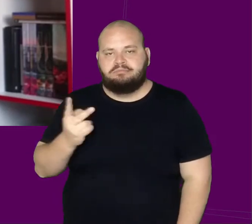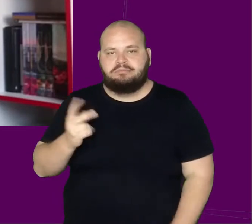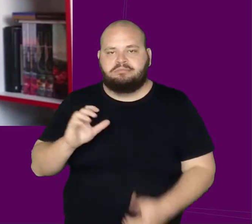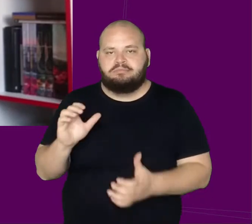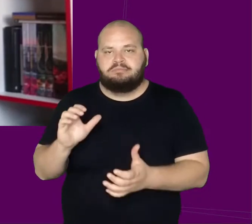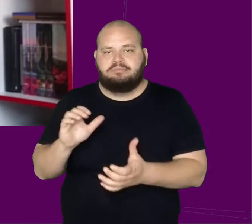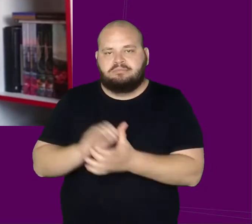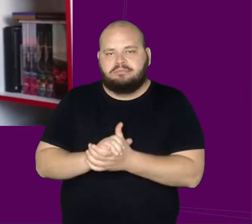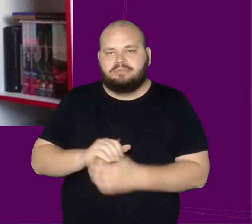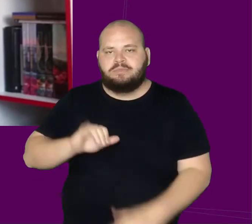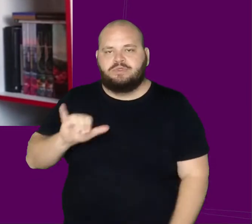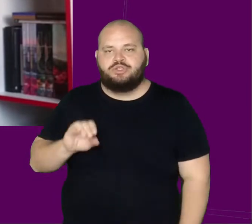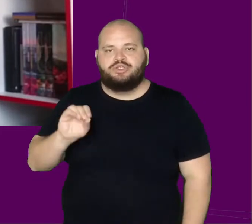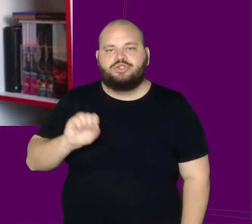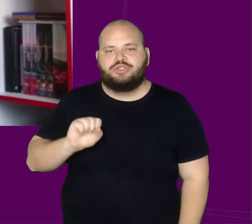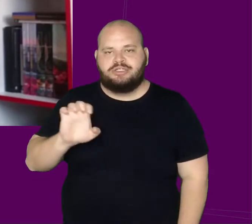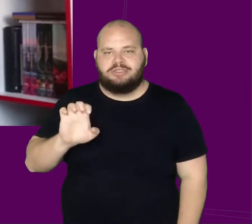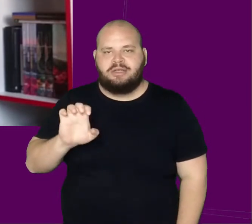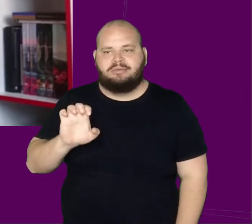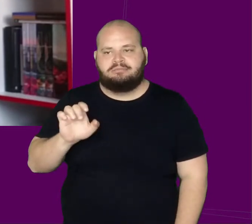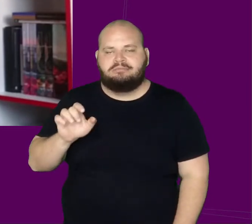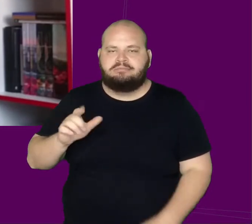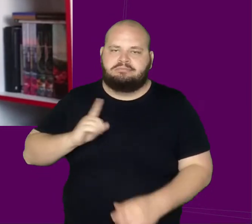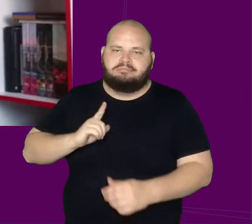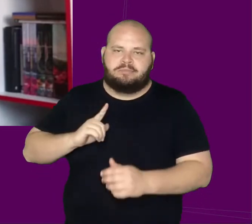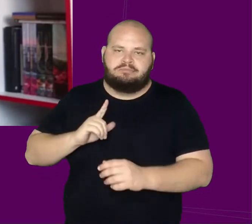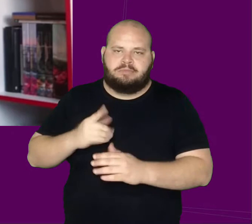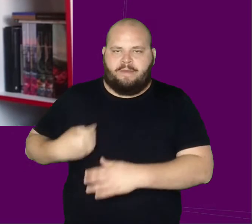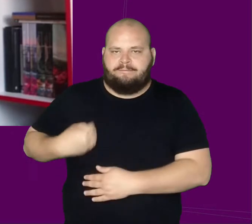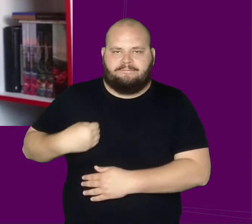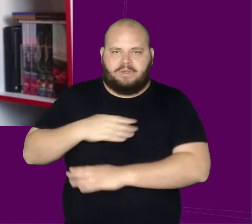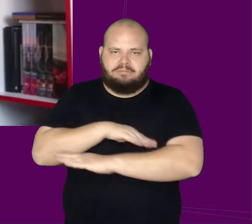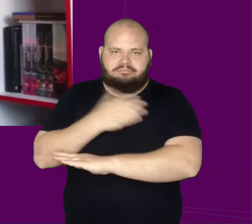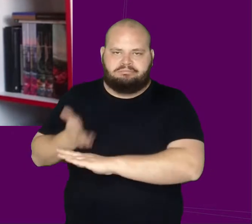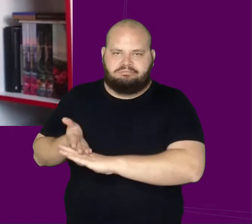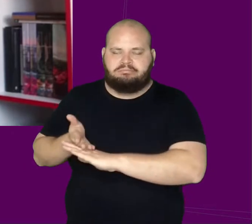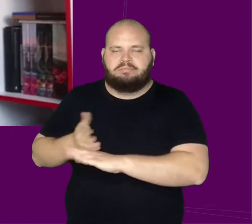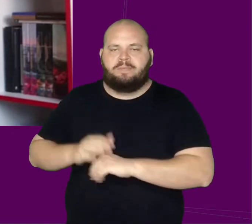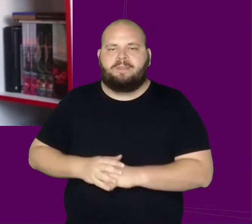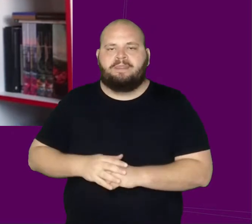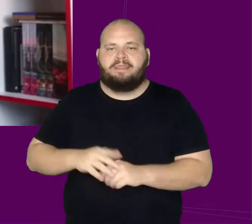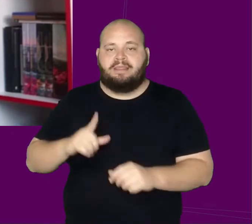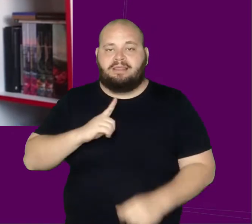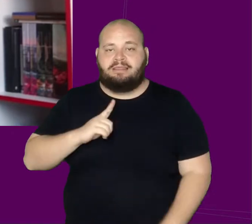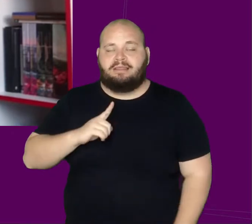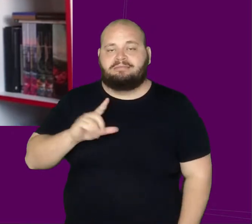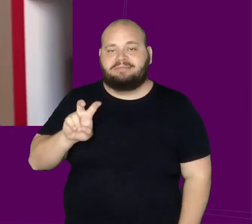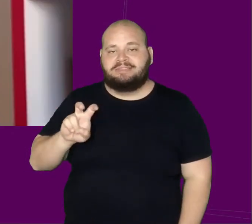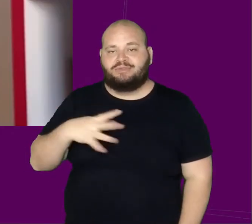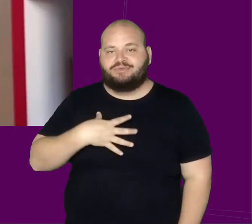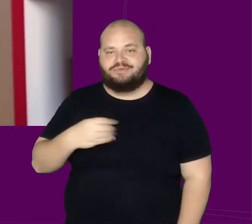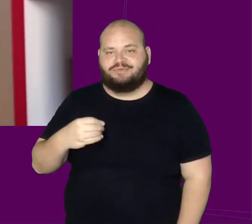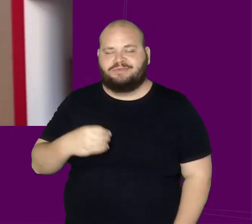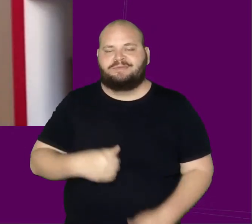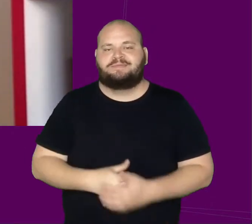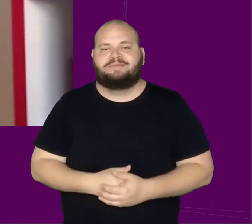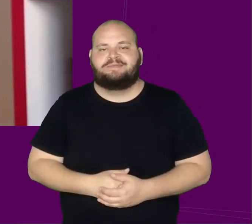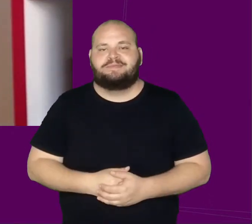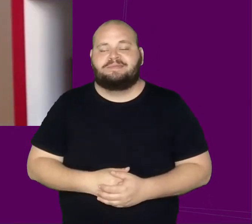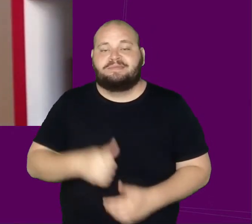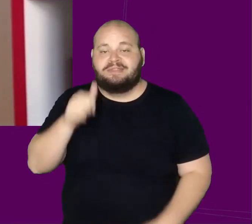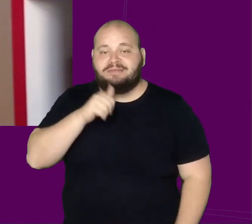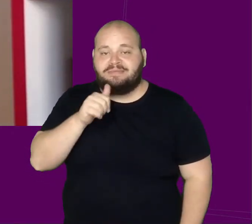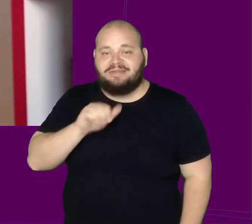José Assunção de Freitas, com quem ela foi casada a vida toda e teve 5 filhos.